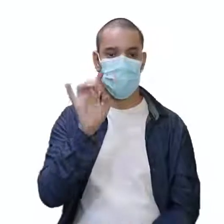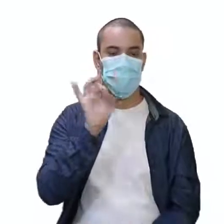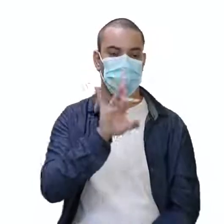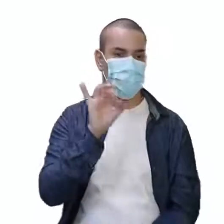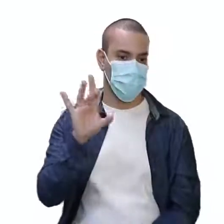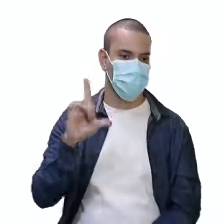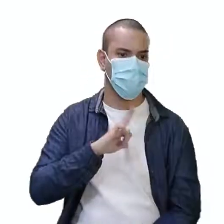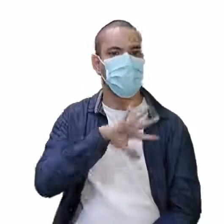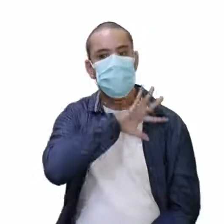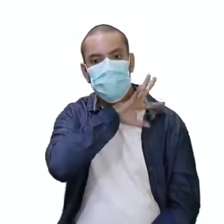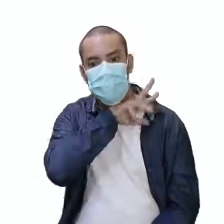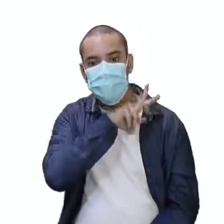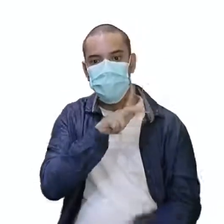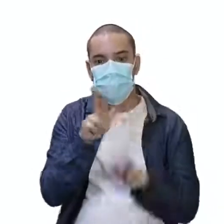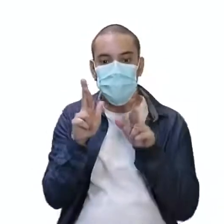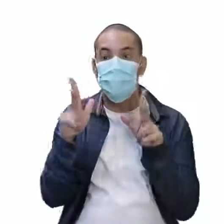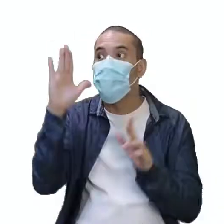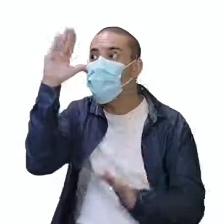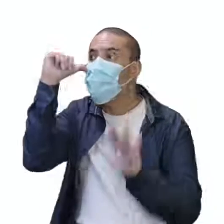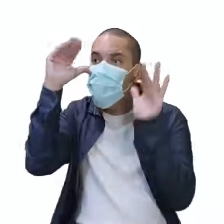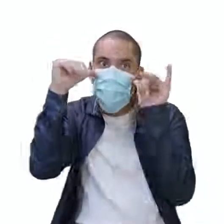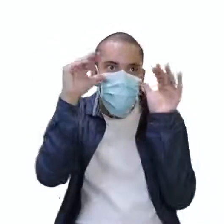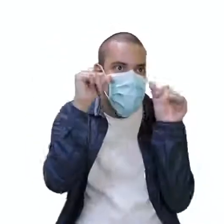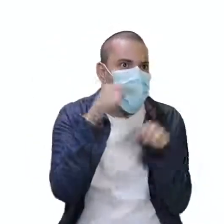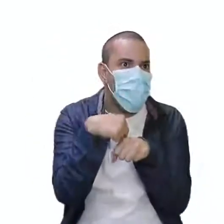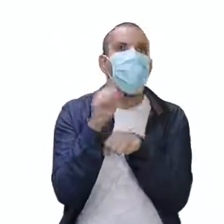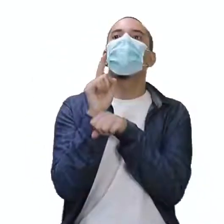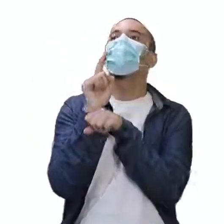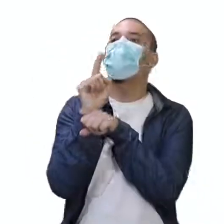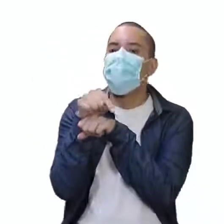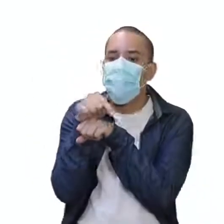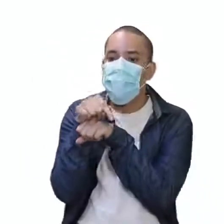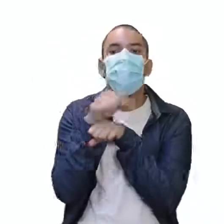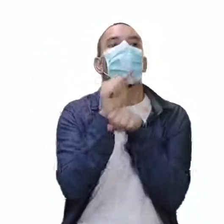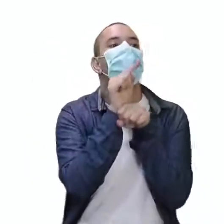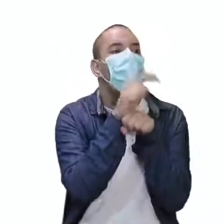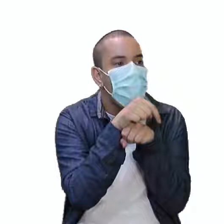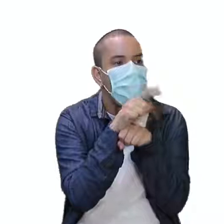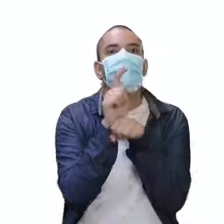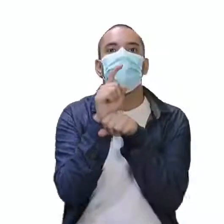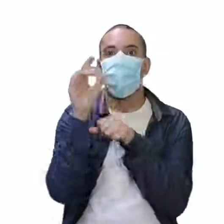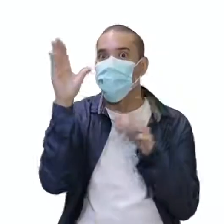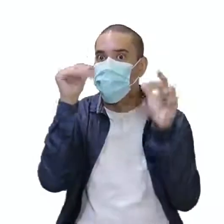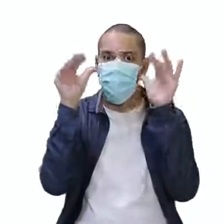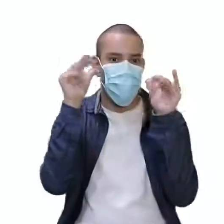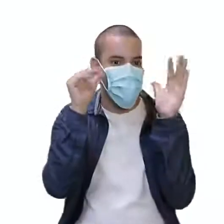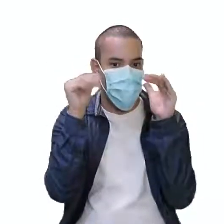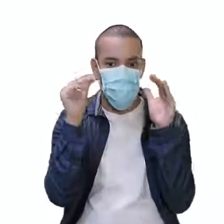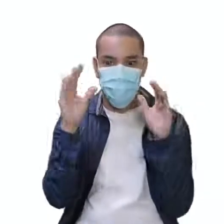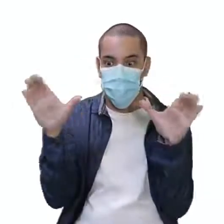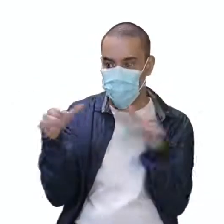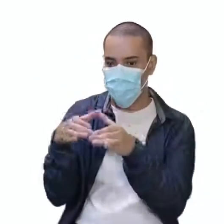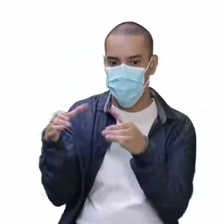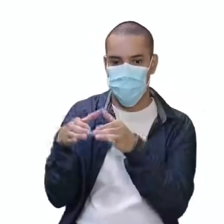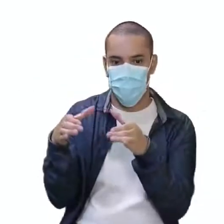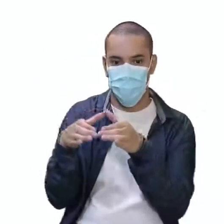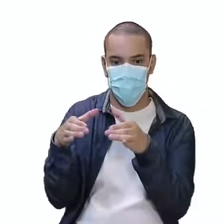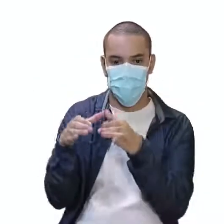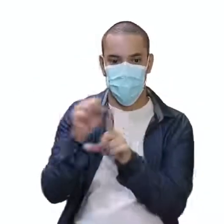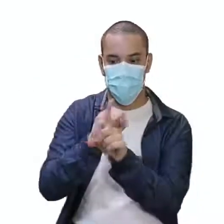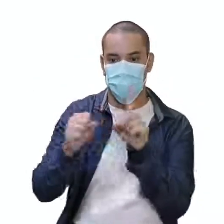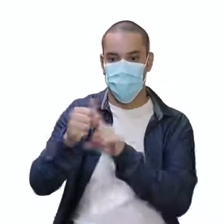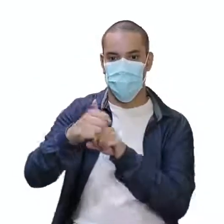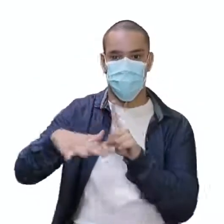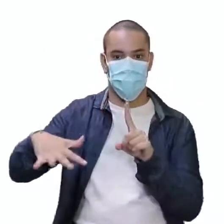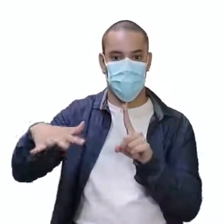são animaizinhos bem curiosos, né? Você está vendo, tem algum registro, tem alguma coisa chamando a atenção deles, de um grupo, para